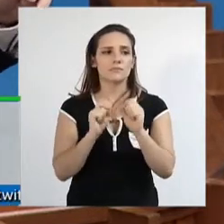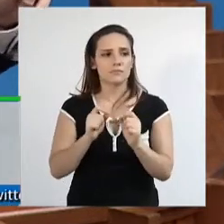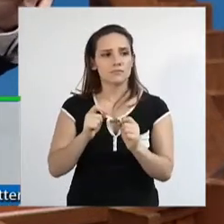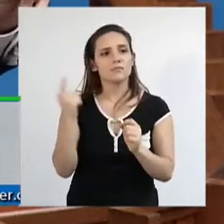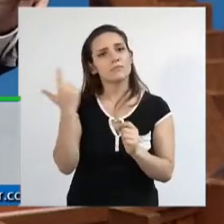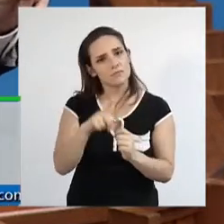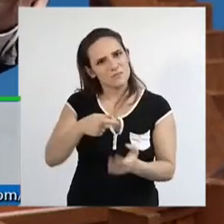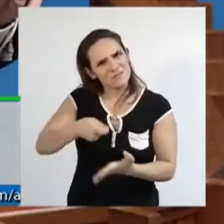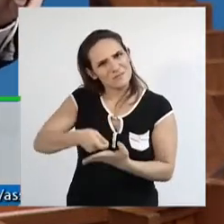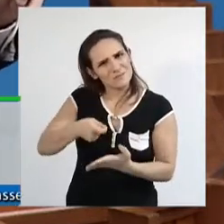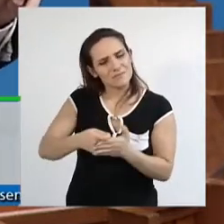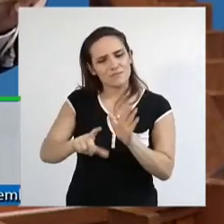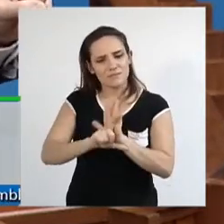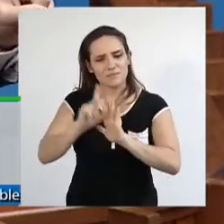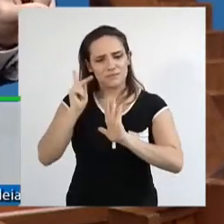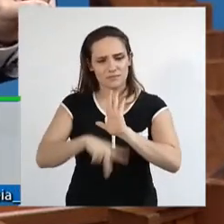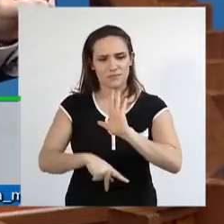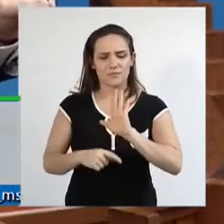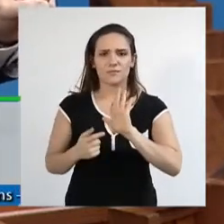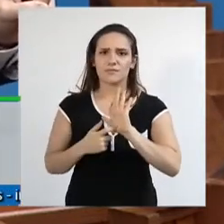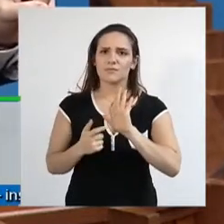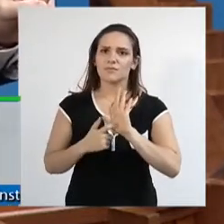desse projeto de